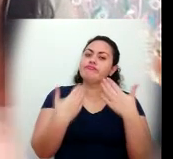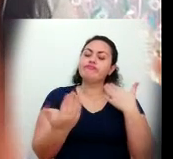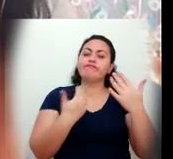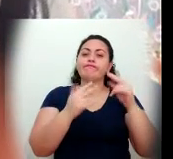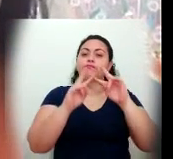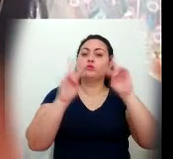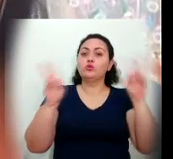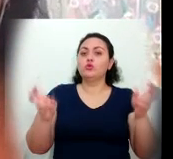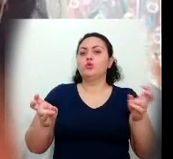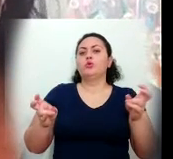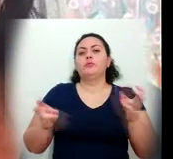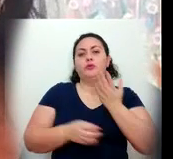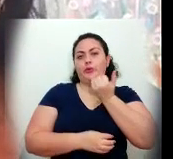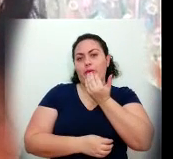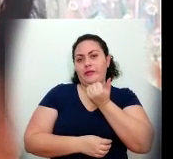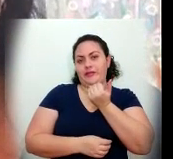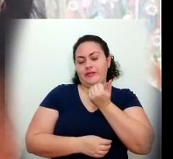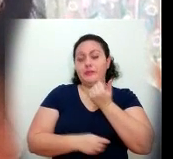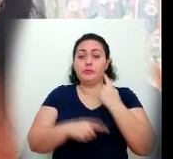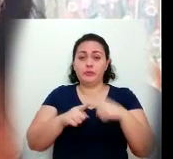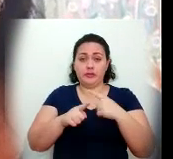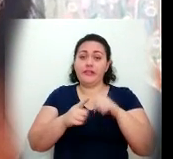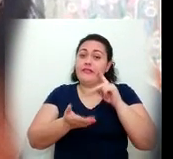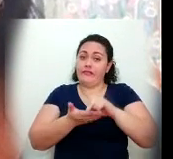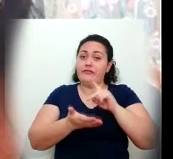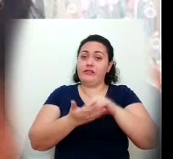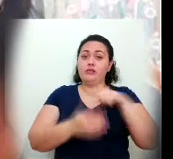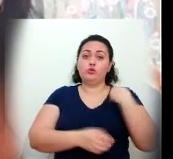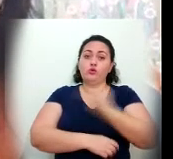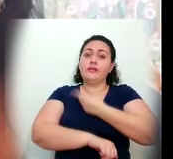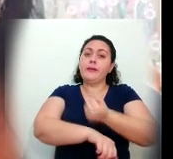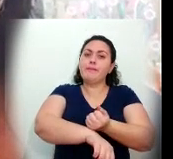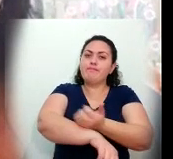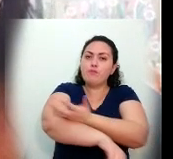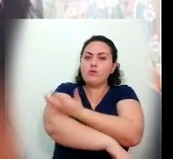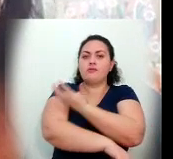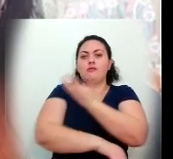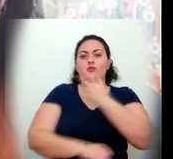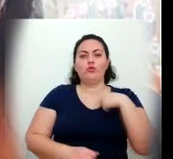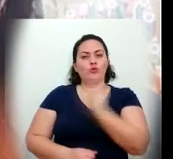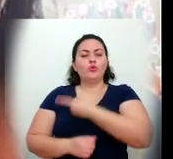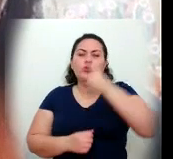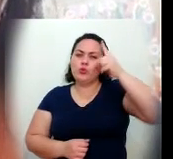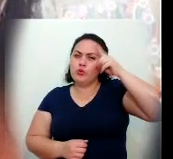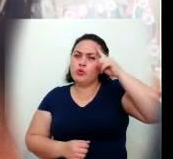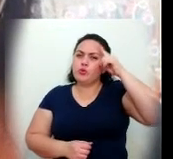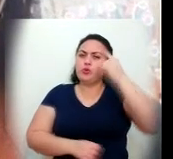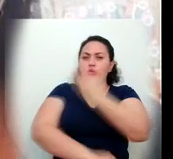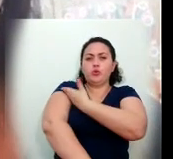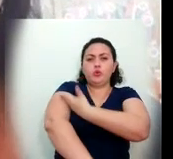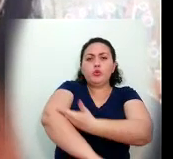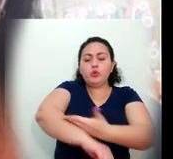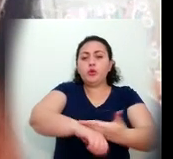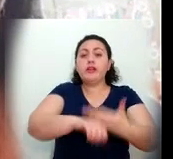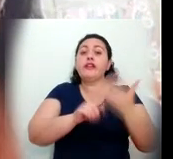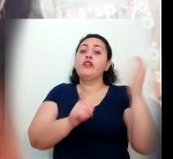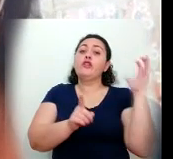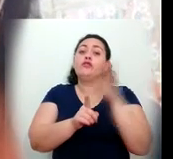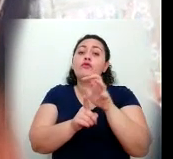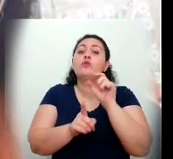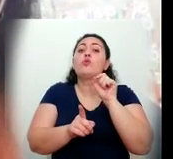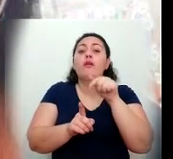o quanto, na verdade, as nossas emoções e a nossa rotina afetam diretamente a